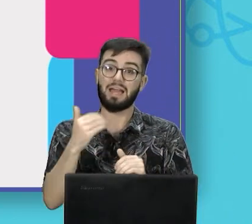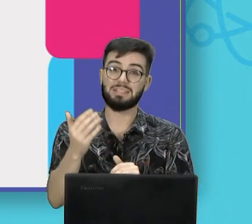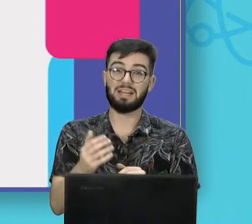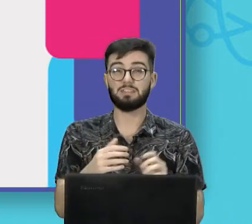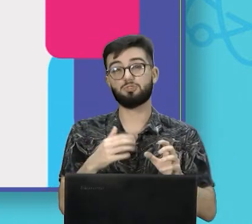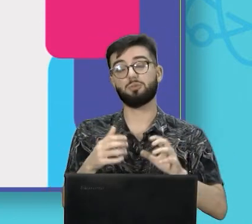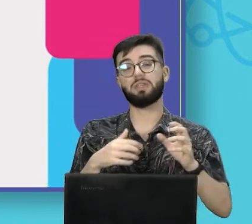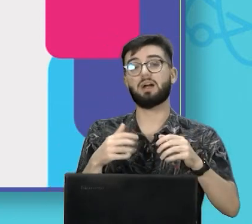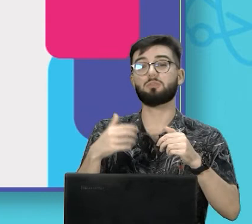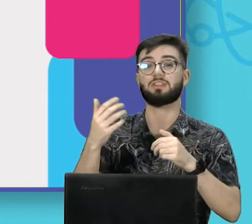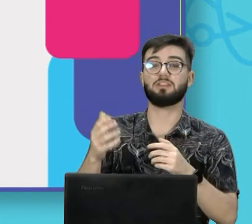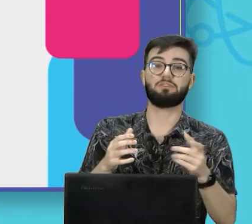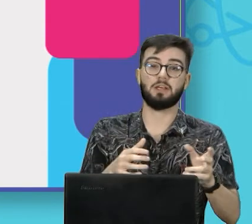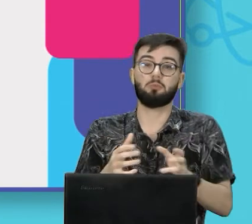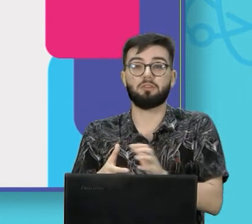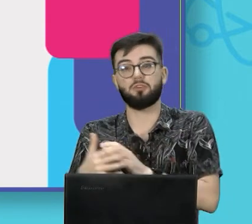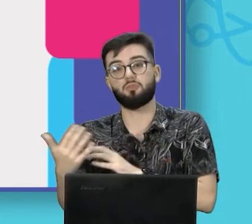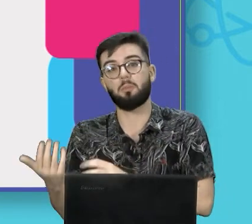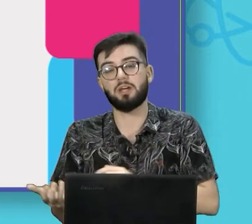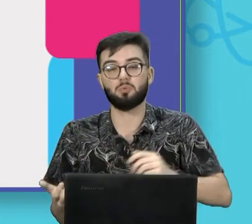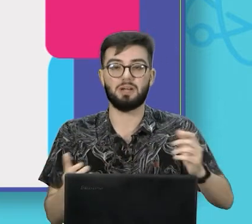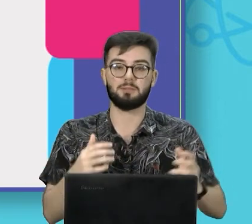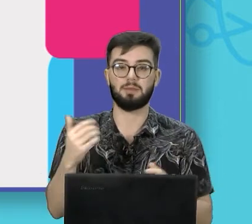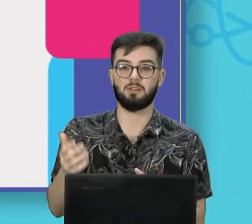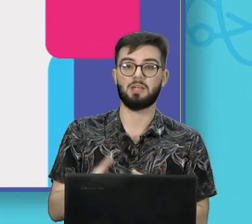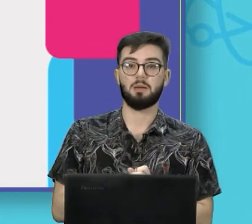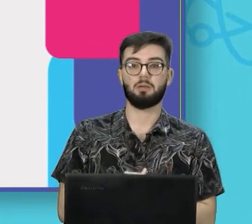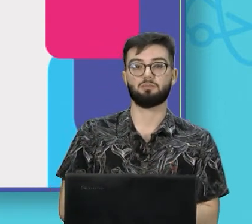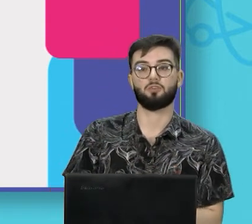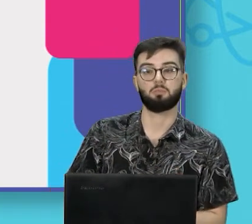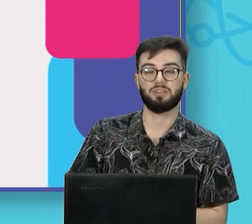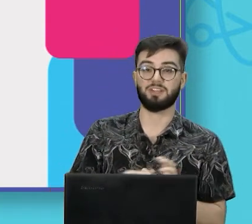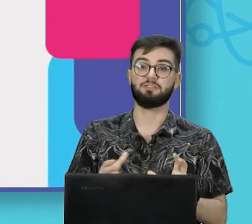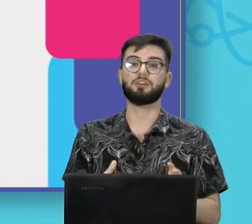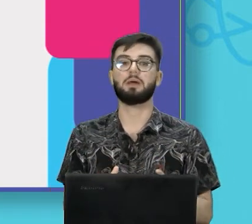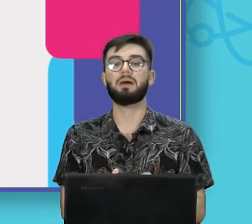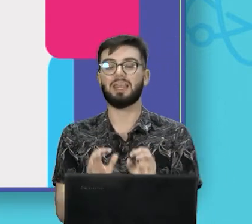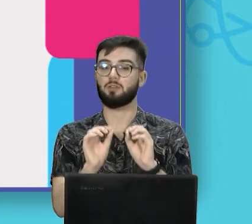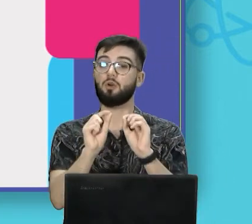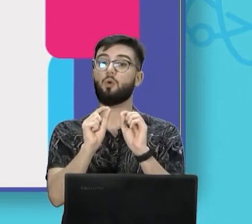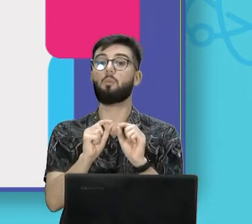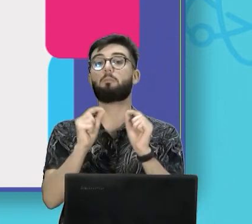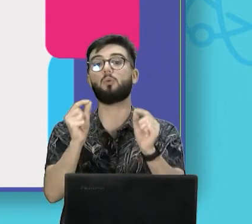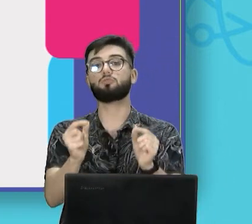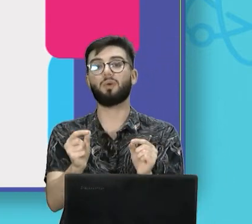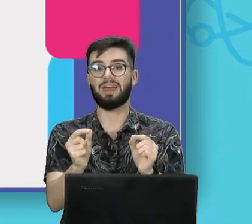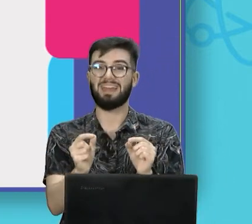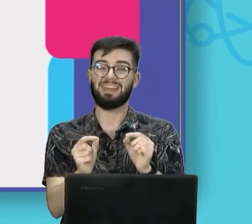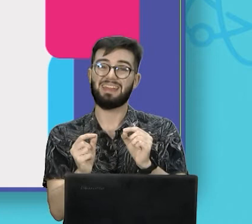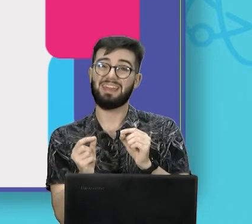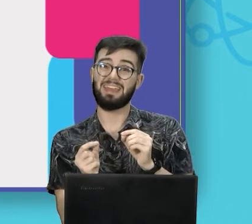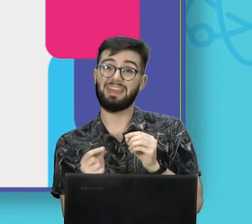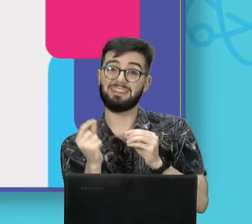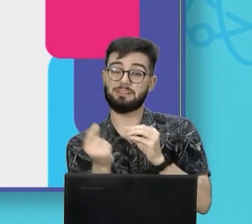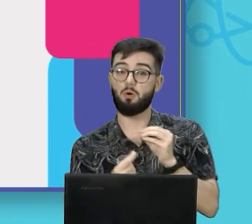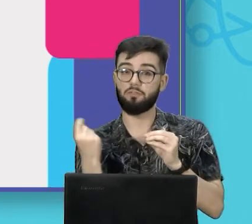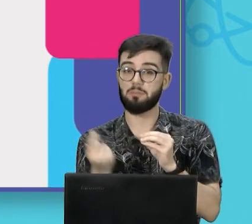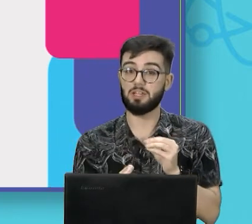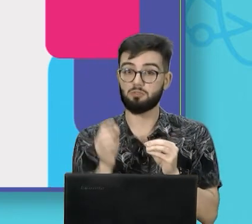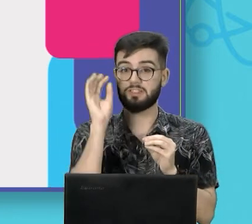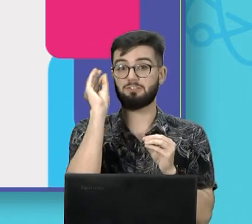na realidade não chegou nem acontecer de fato porque foi descoberto antes pelas suas policiais e foi debelado o ponto é